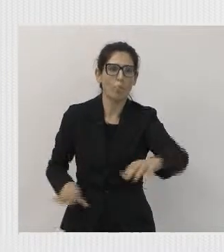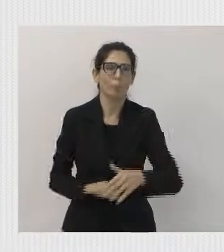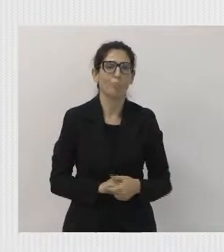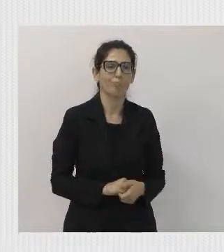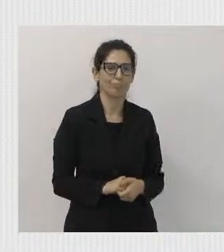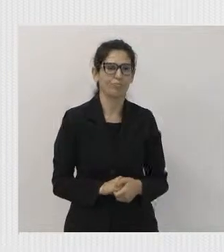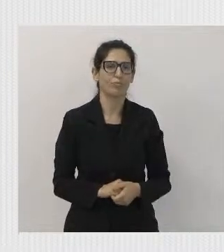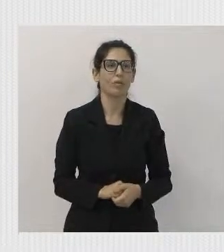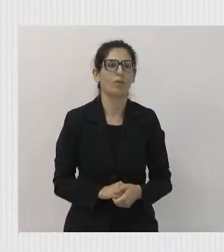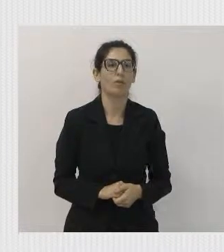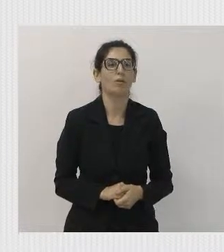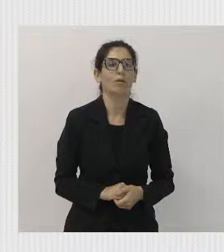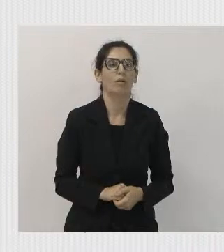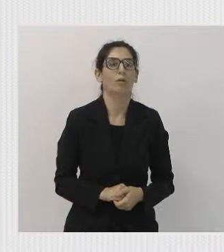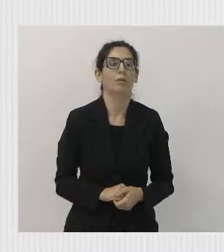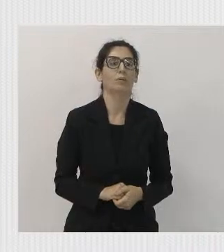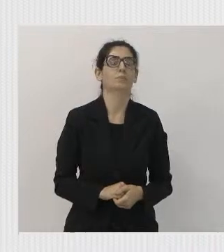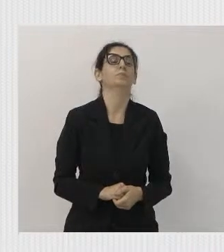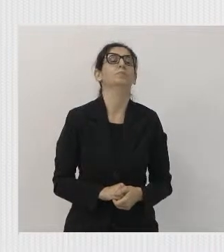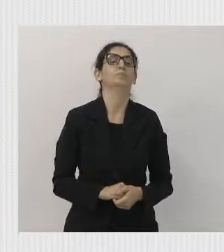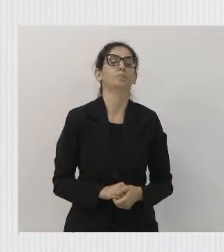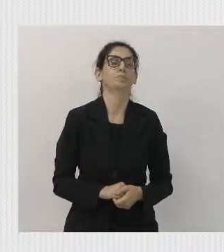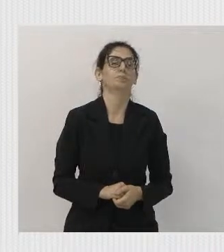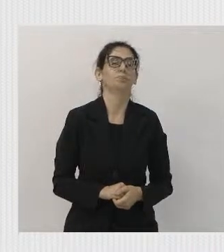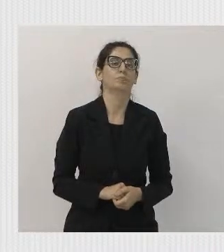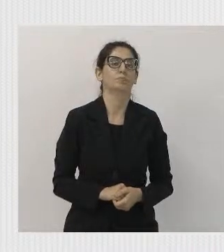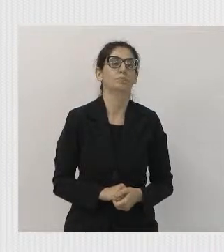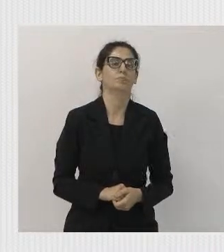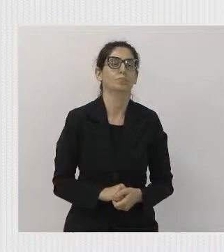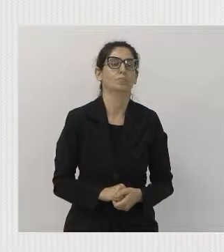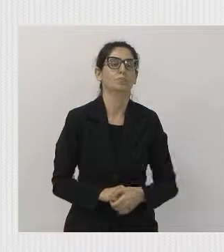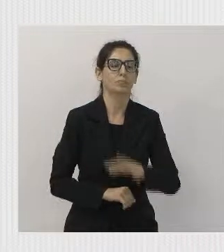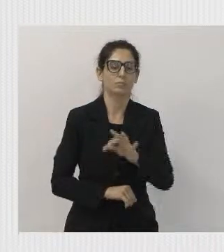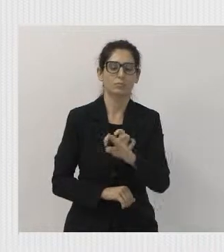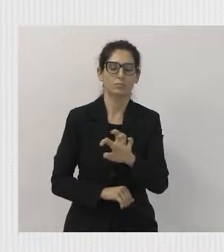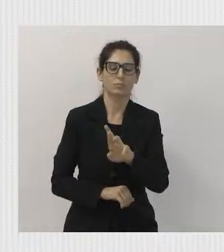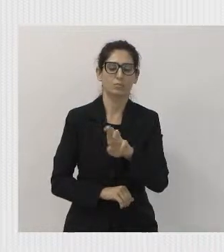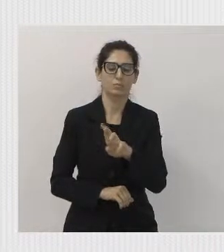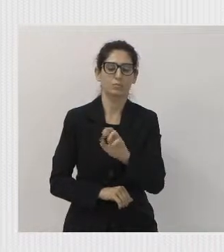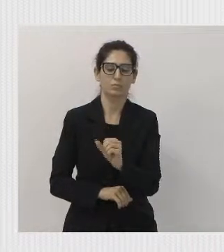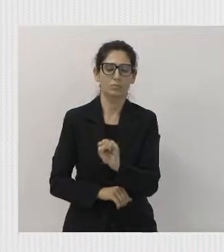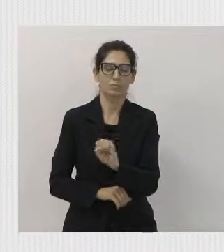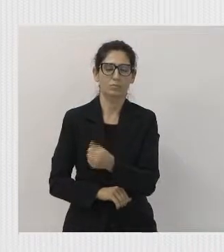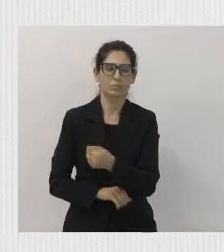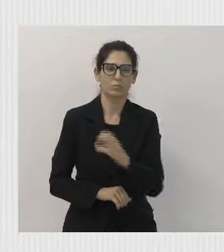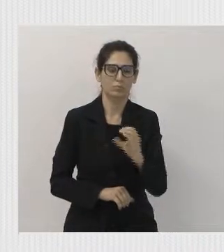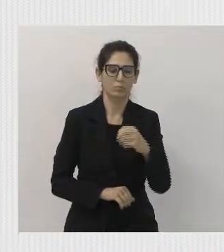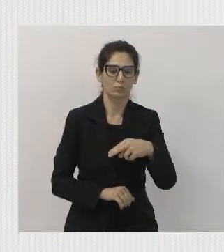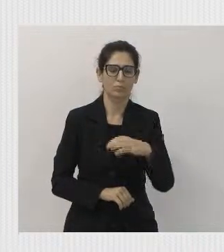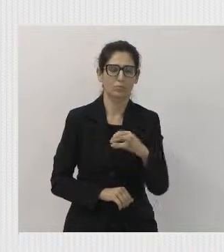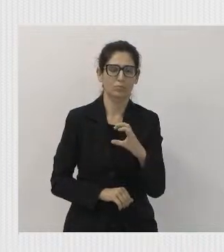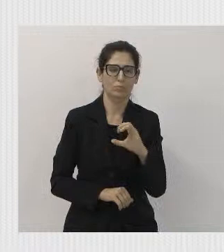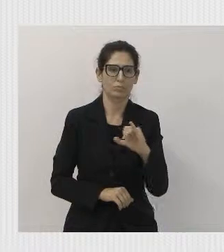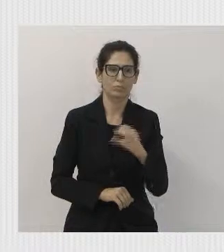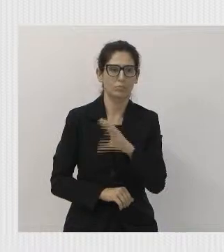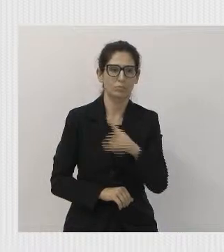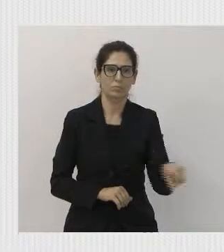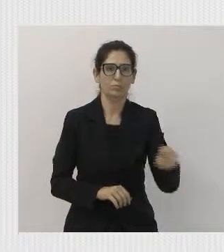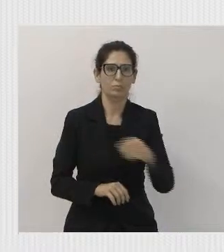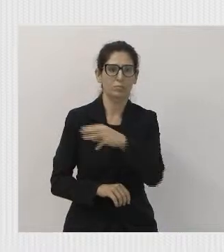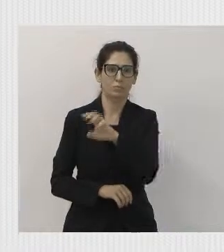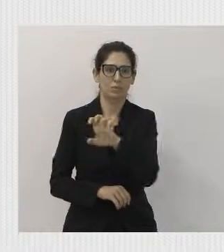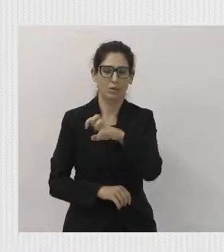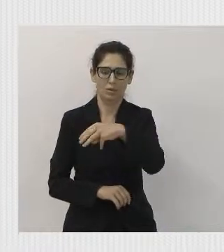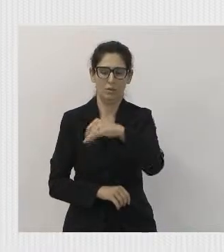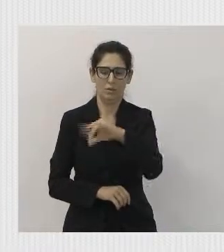Terra da Conceição com a Avenida Mauri Teixeira Vasques, no Jardim Emília. Próximo. Aí, mais uma vez,